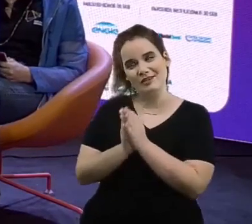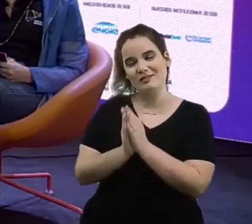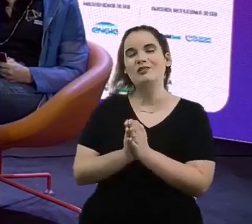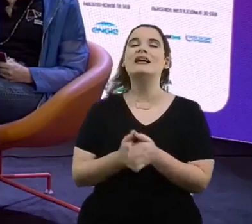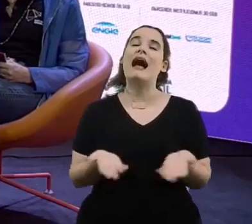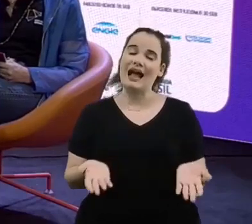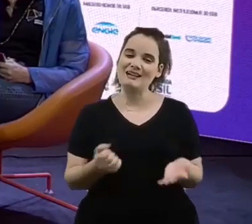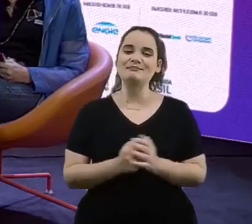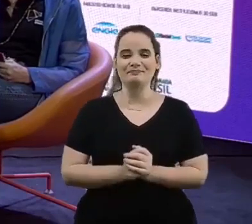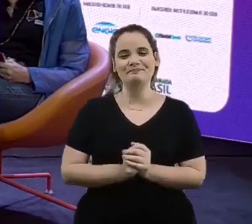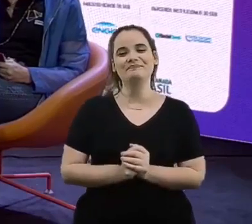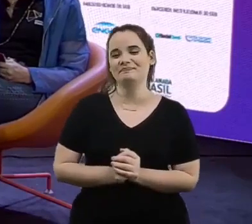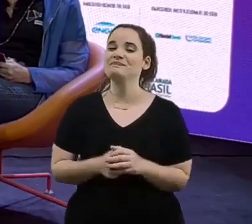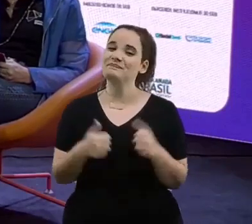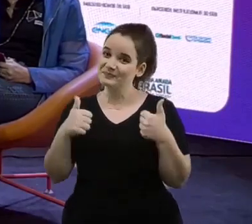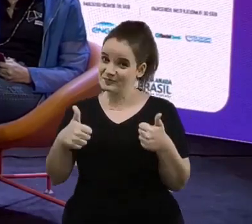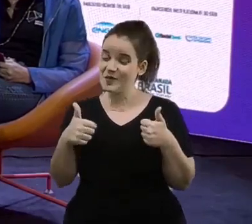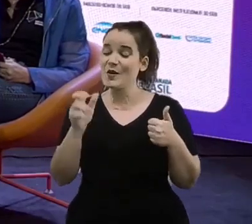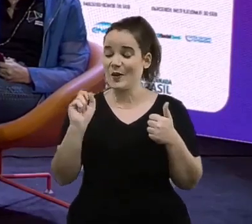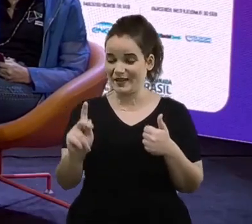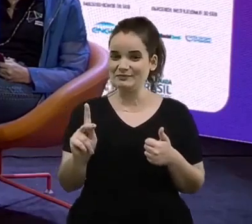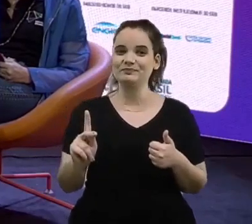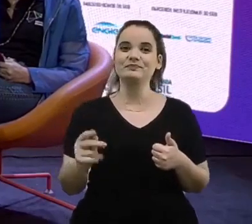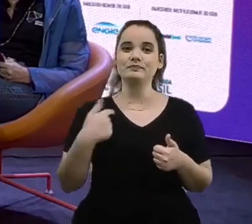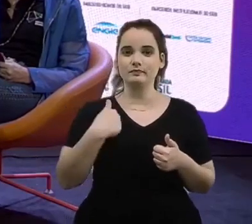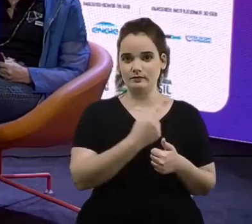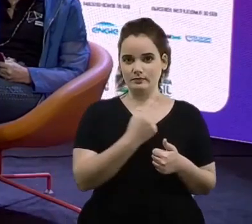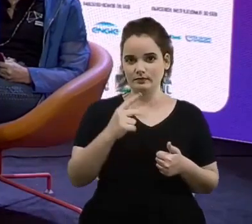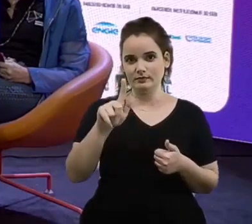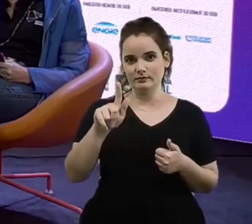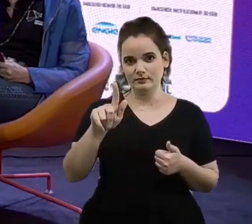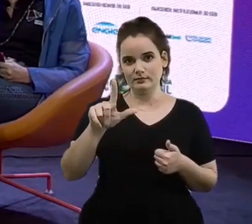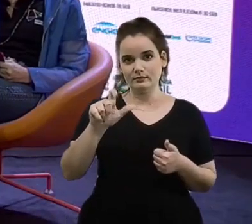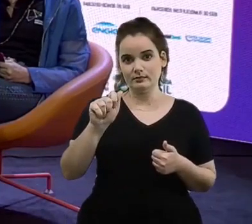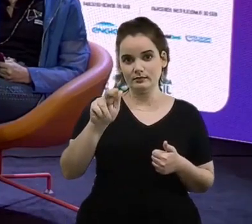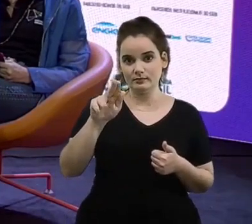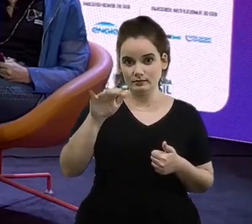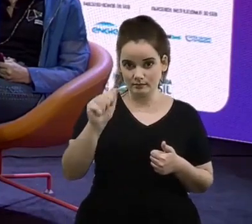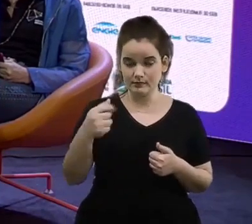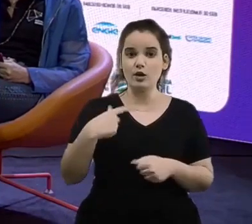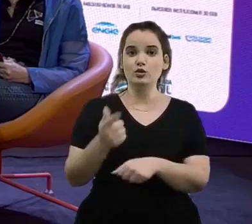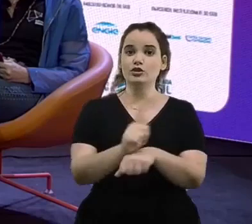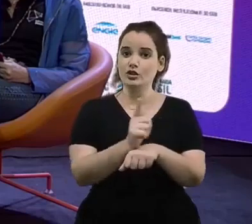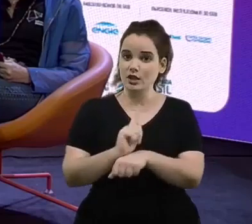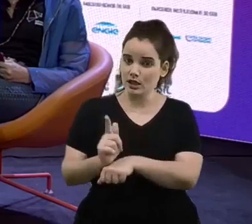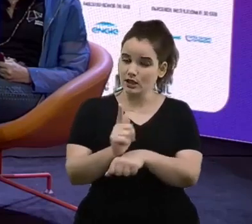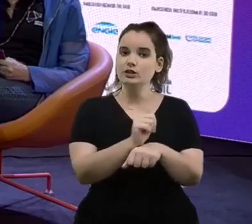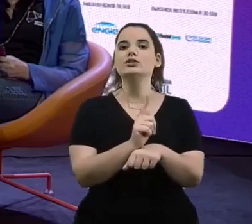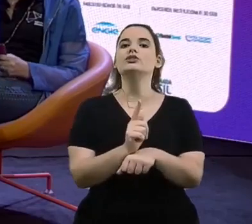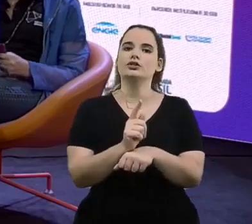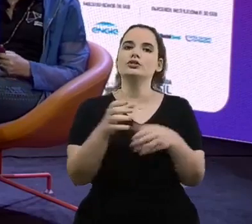assim, sou Glaucia Macedo, sou gerente de gestão pública do Humanize e apoiador e incentivador desse